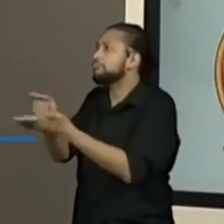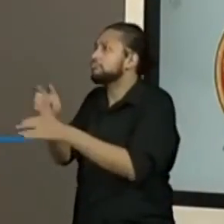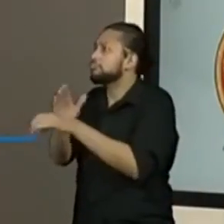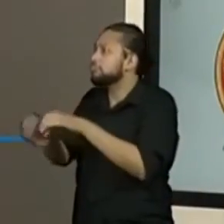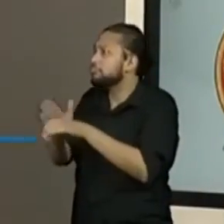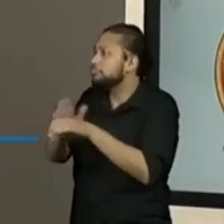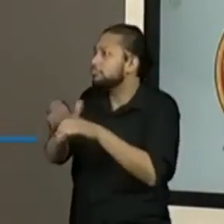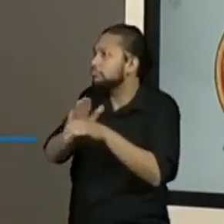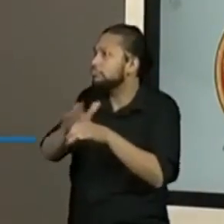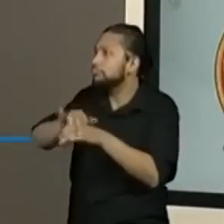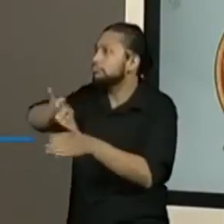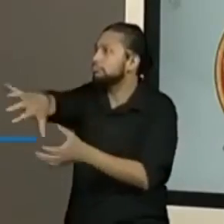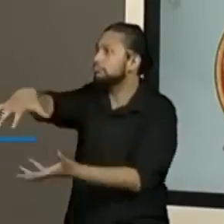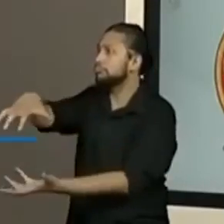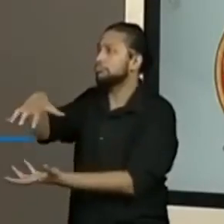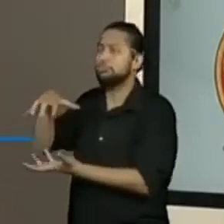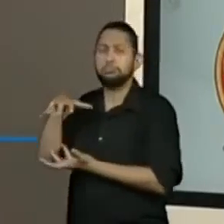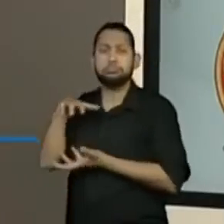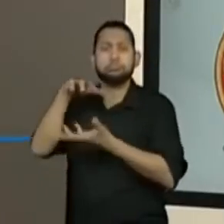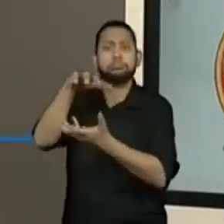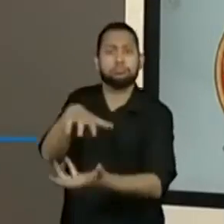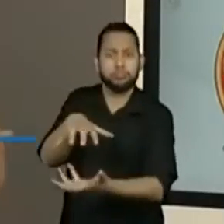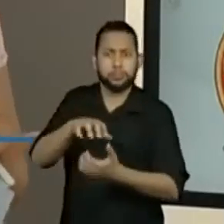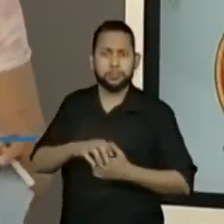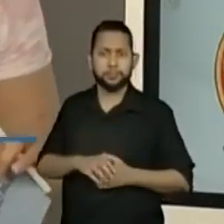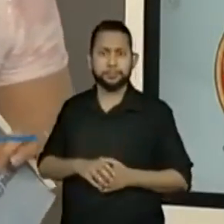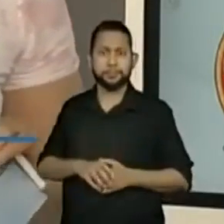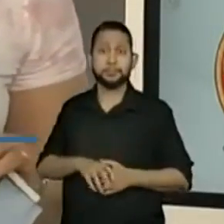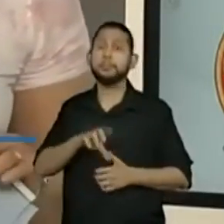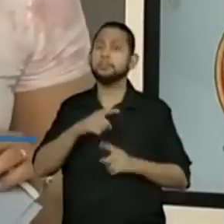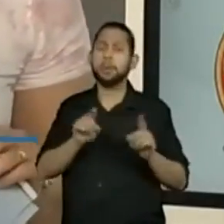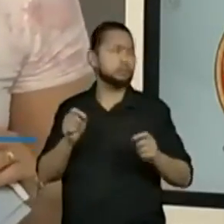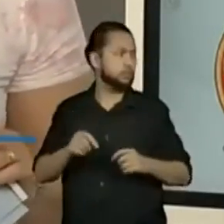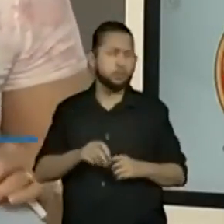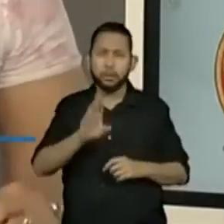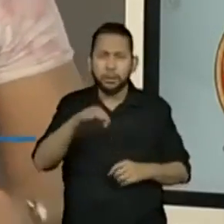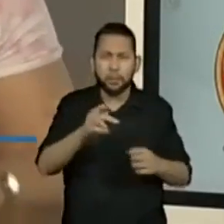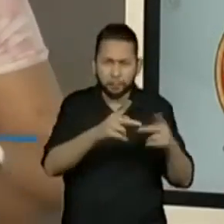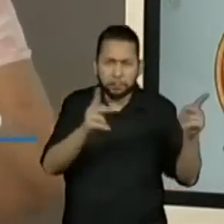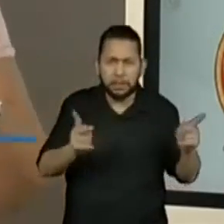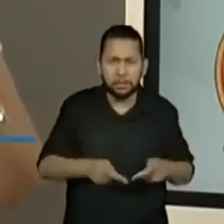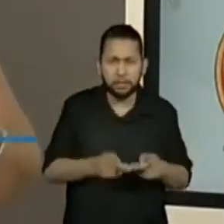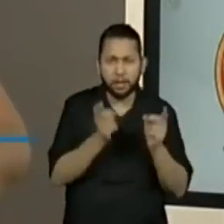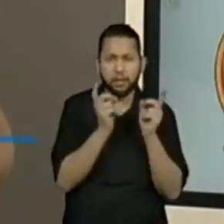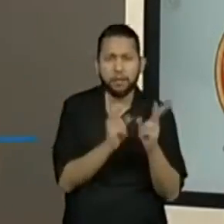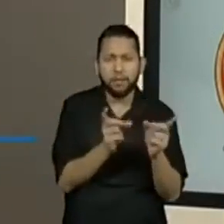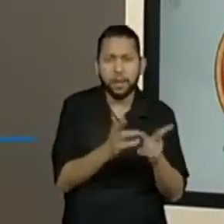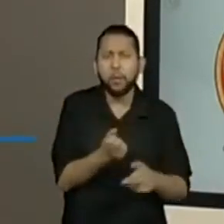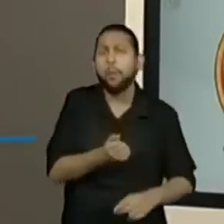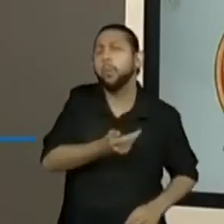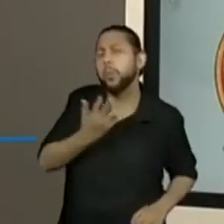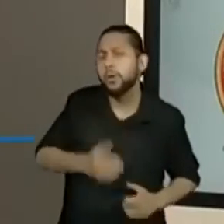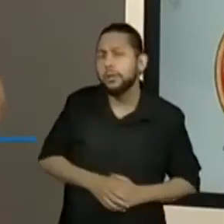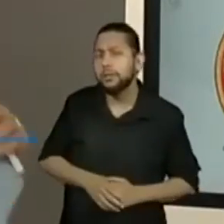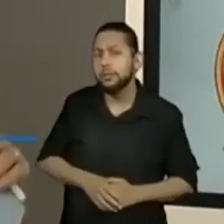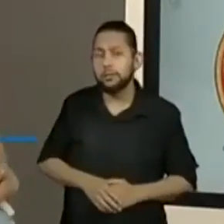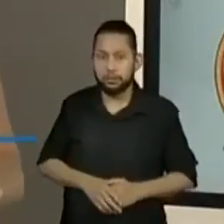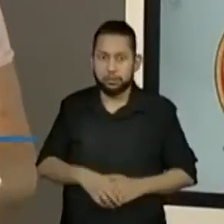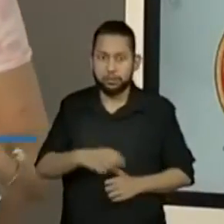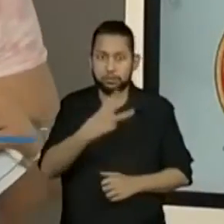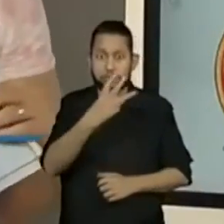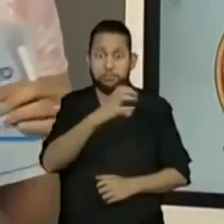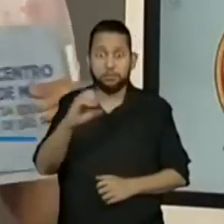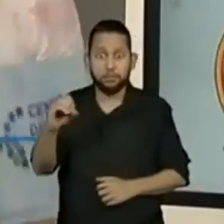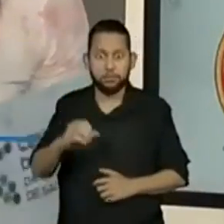pizzaria só que uma pizzaria não produz uma duas pizzas por noite tem pizzarias aí que produzem mais de